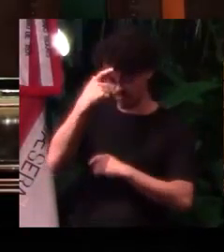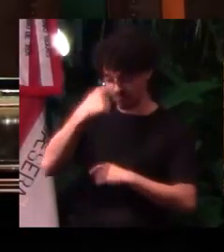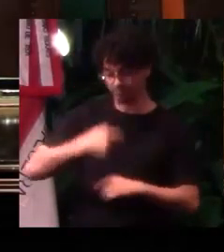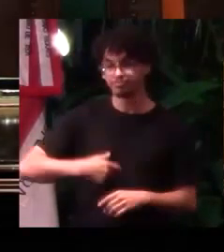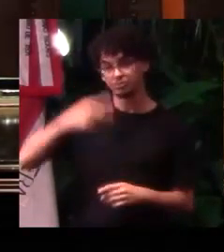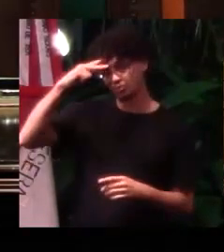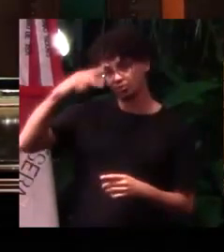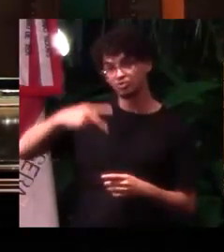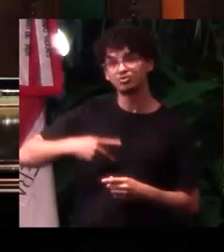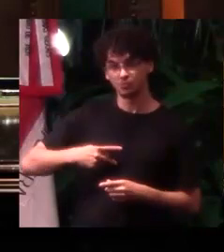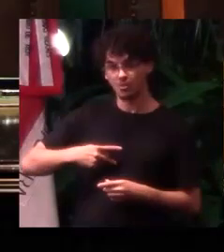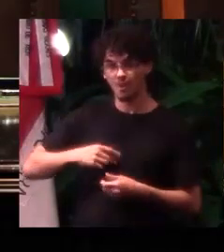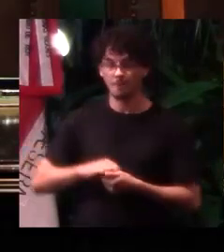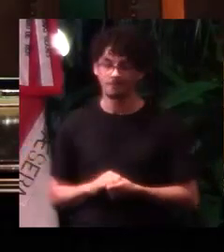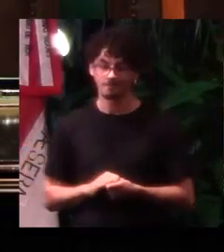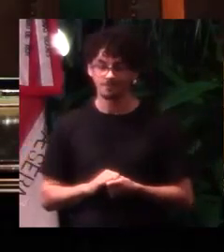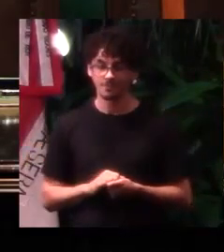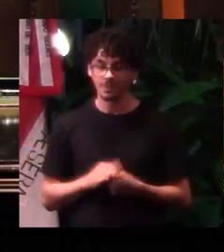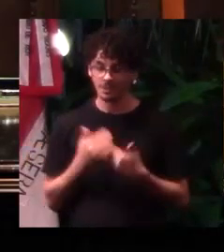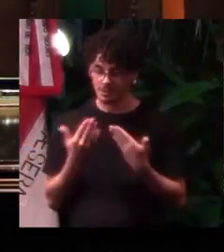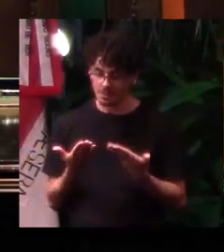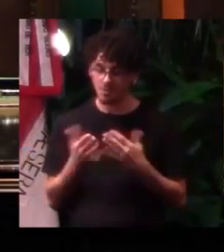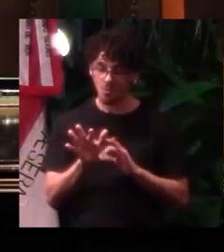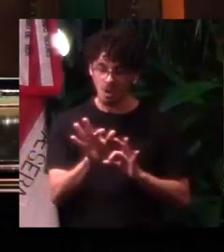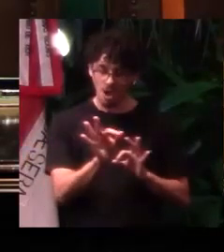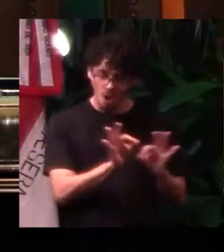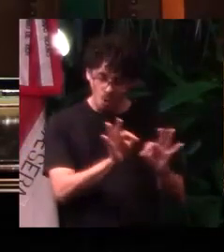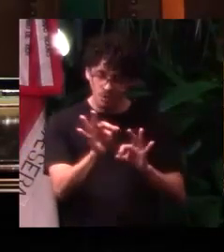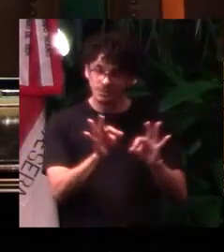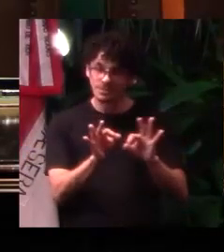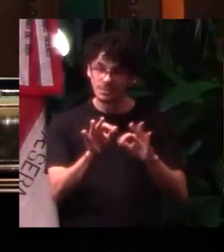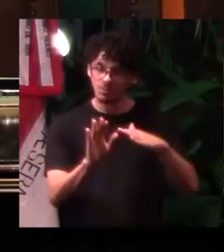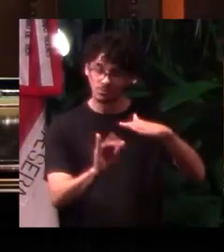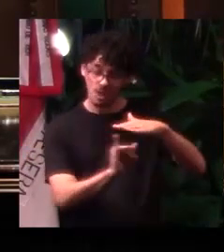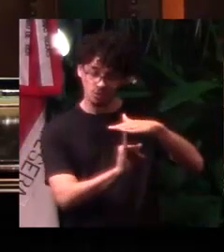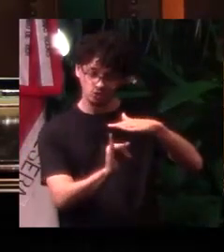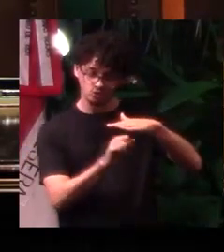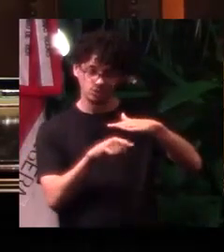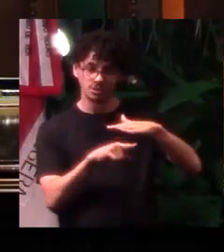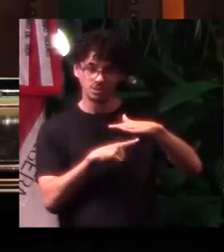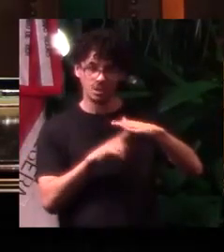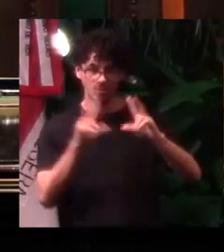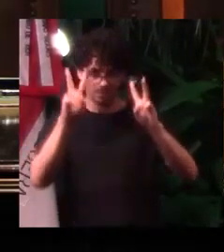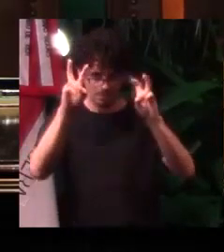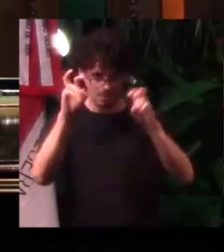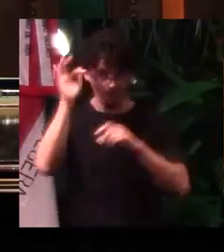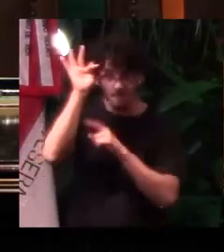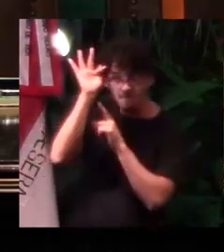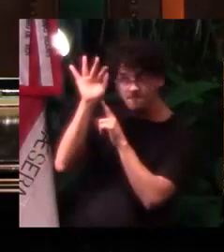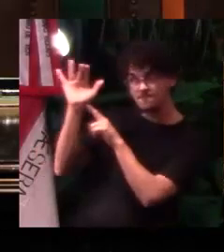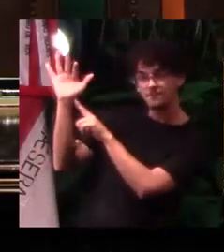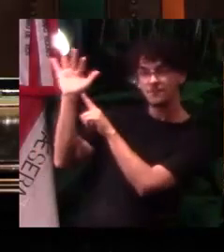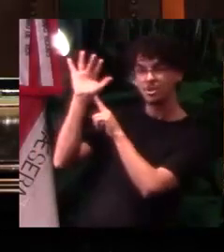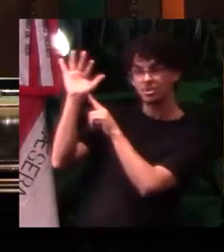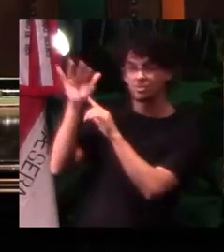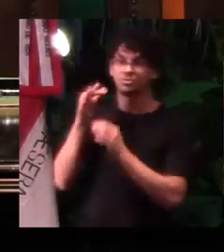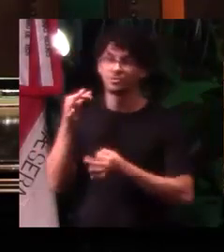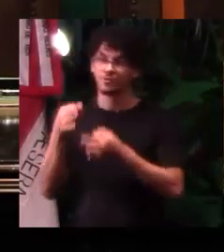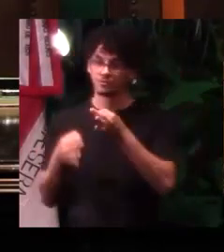a instituição, né, nesse sentido filosófico-jurídico, ela ganha